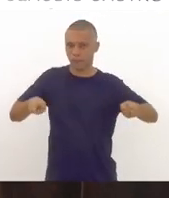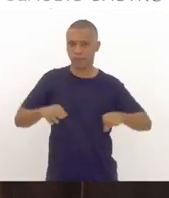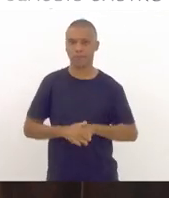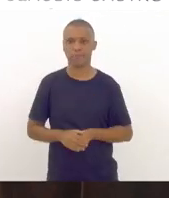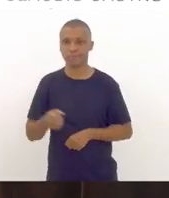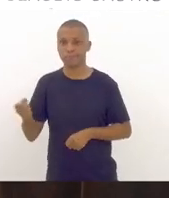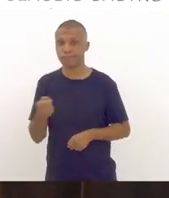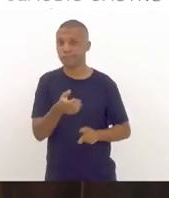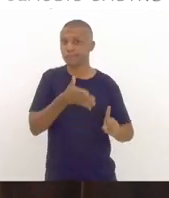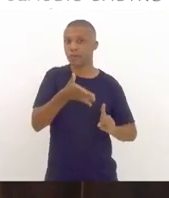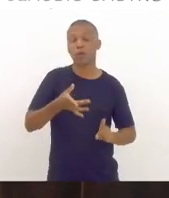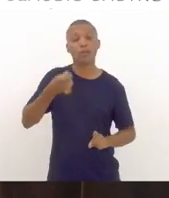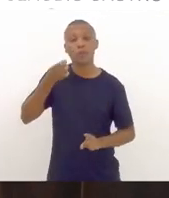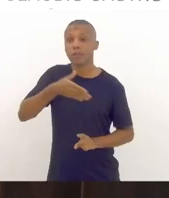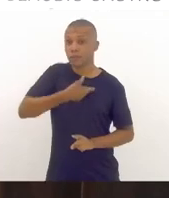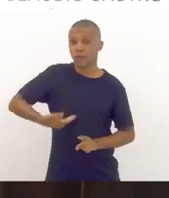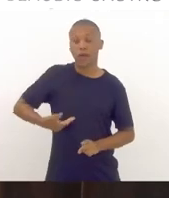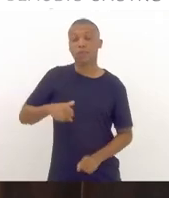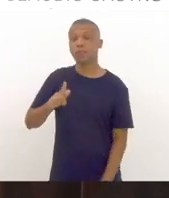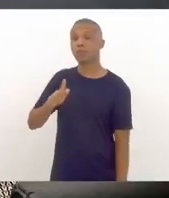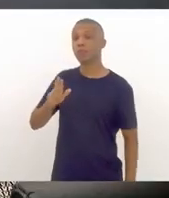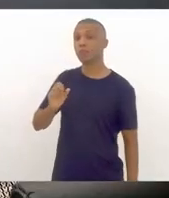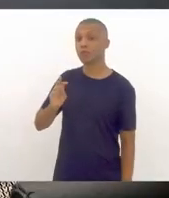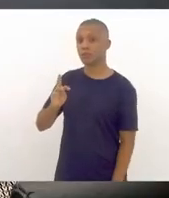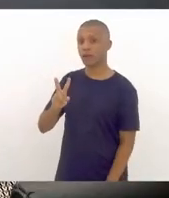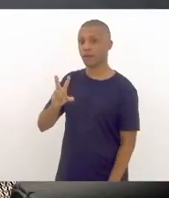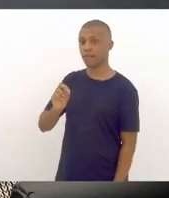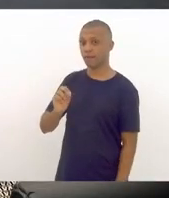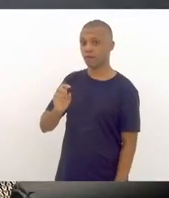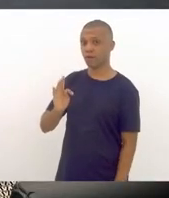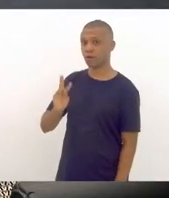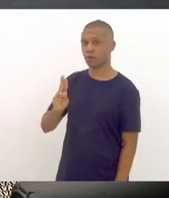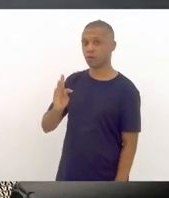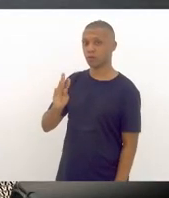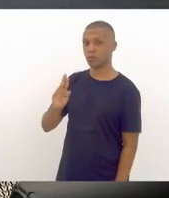o nosso deputado estadual, Gustavo Tutuca.